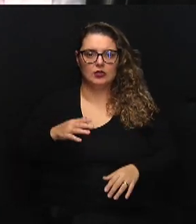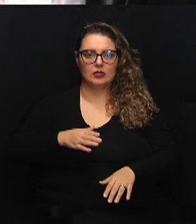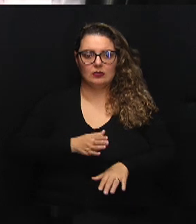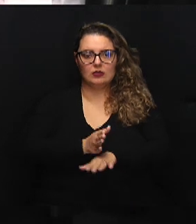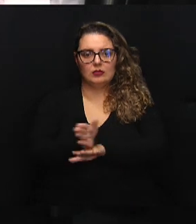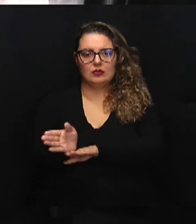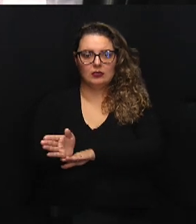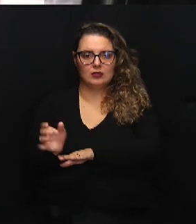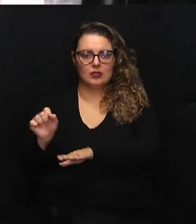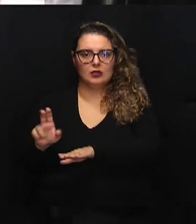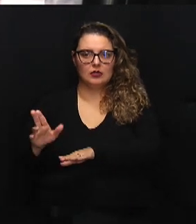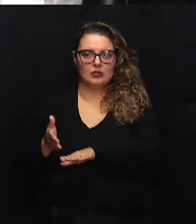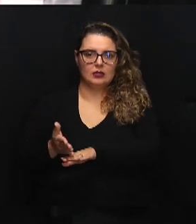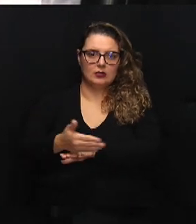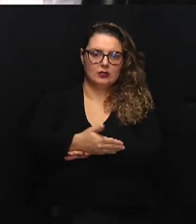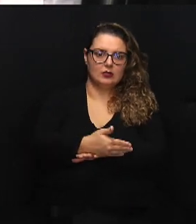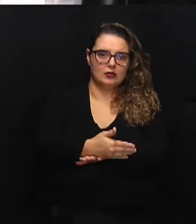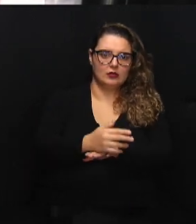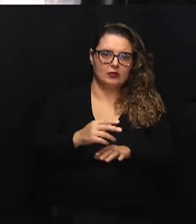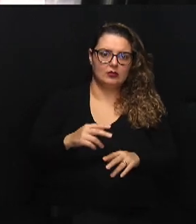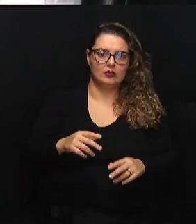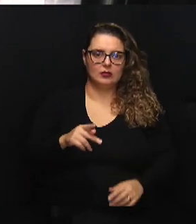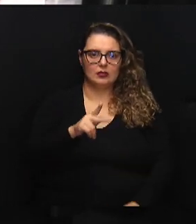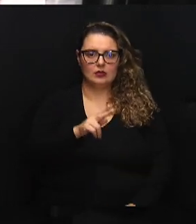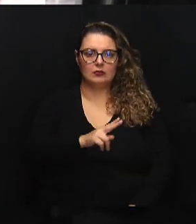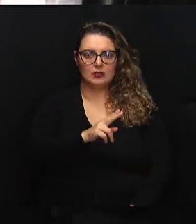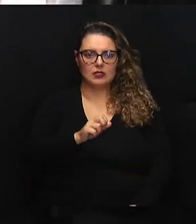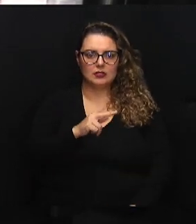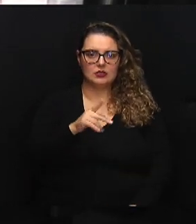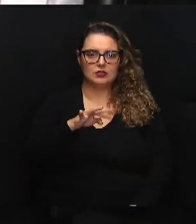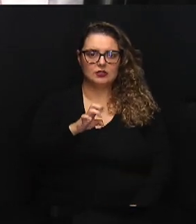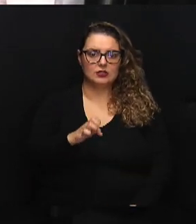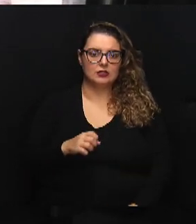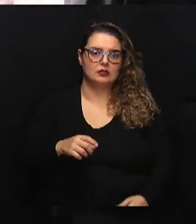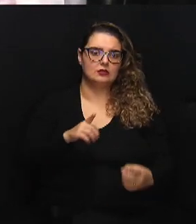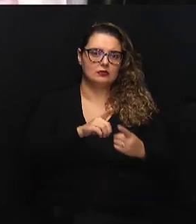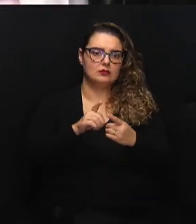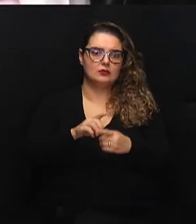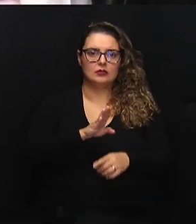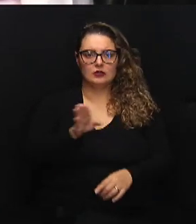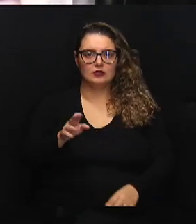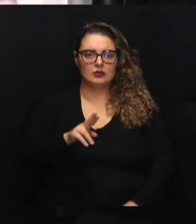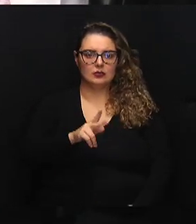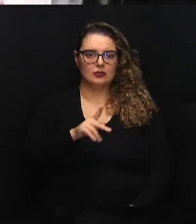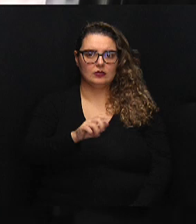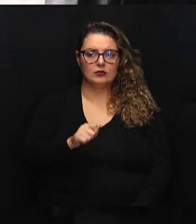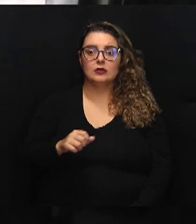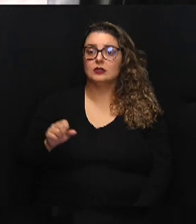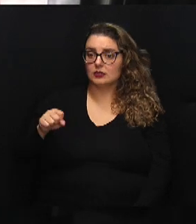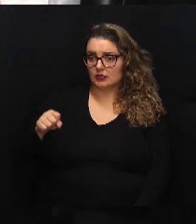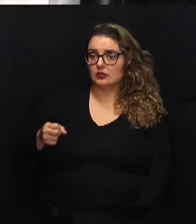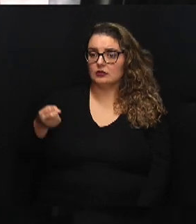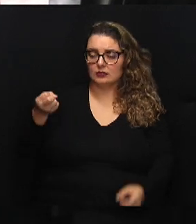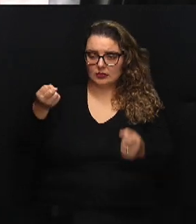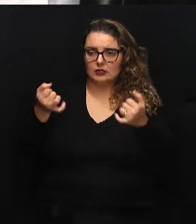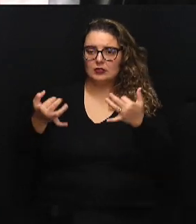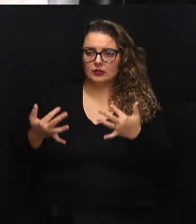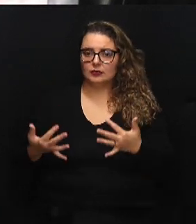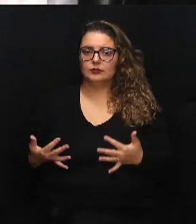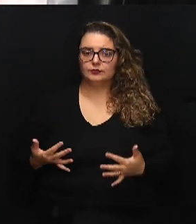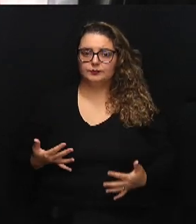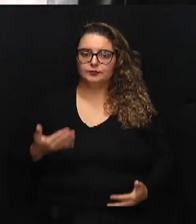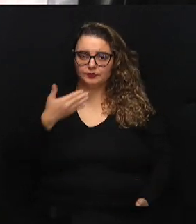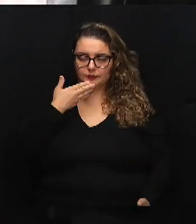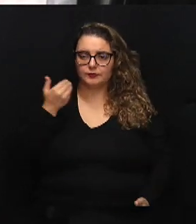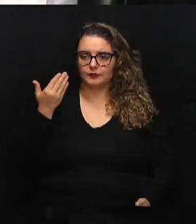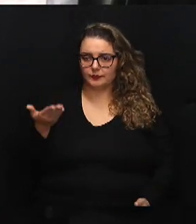rua, você está em Sumaré, às vezes está na Padre Anchieta. E aí, quem precisa de atendimento, vai na UPA. Eu vou explicar isso melhor